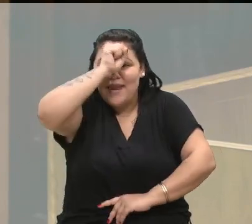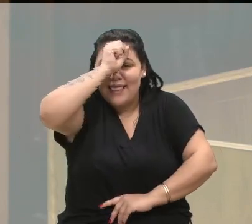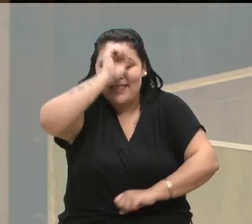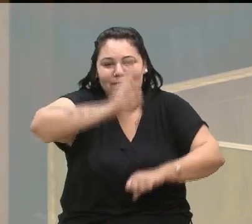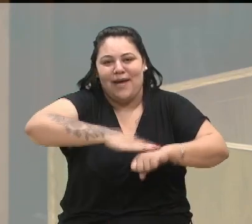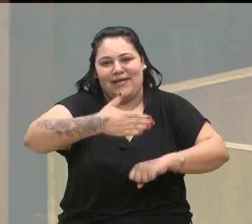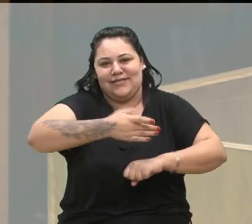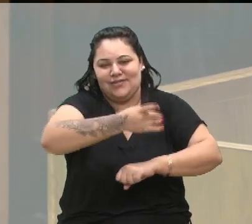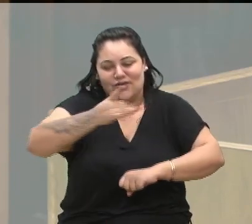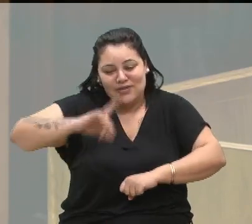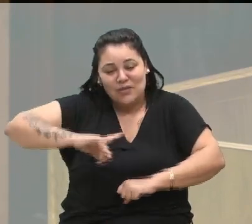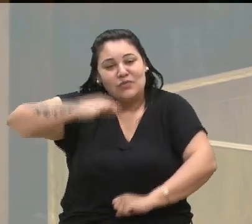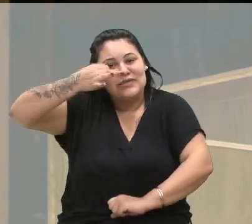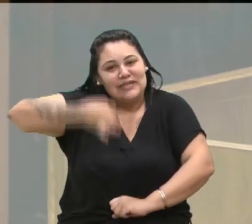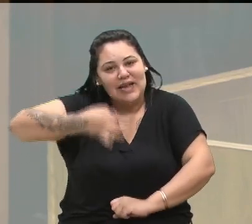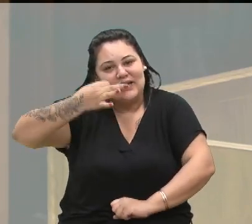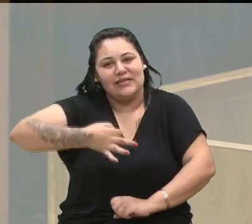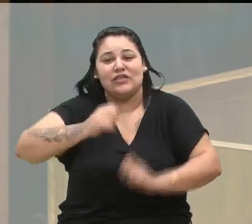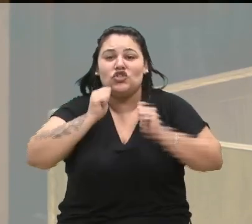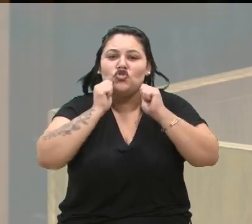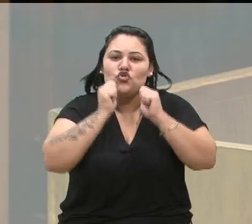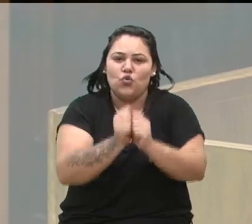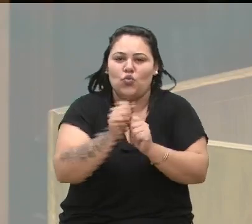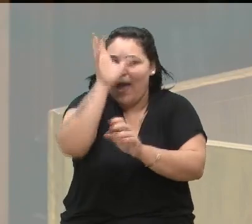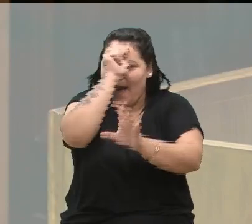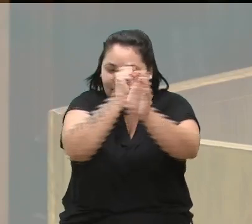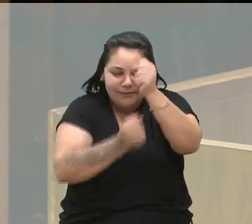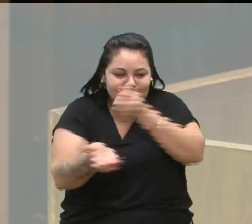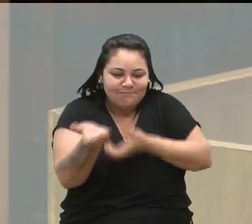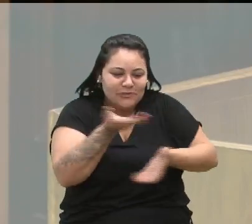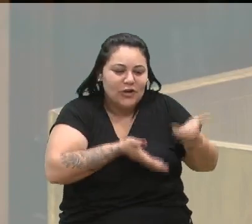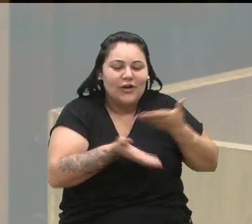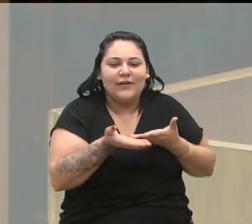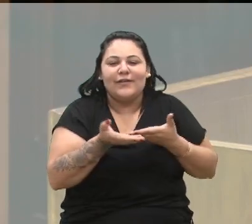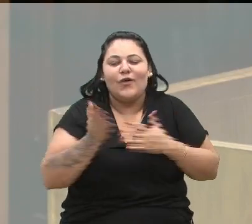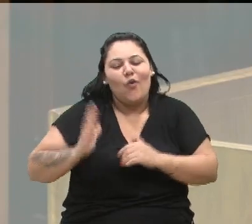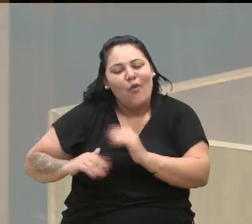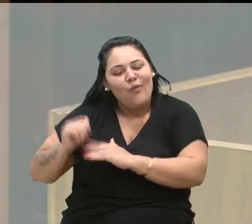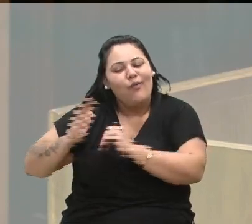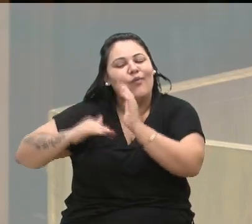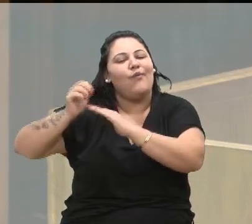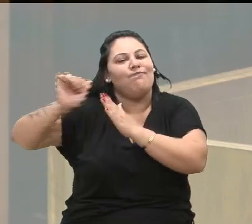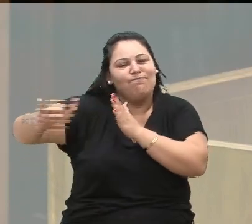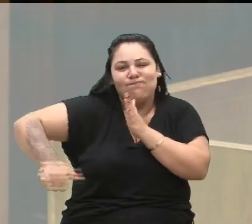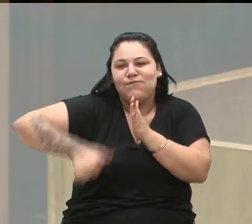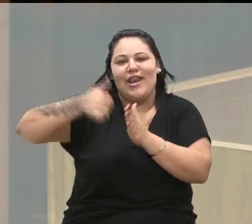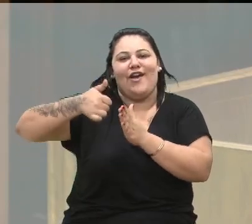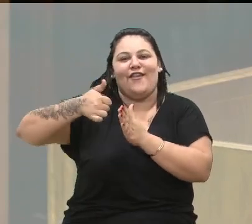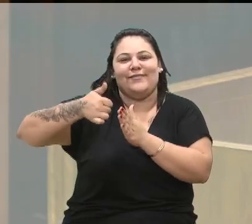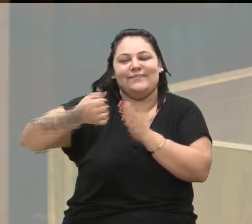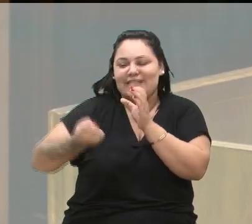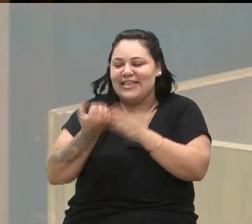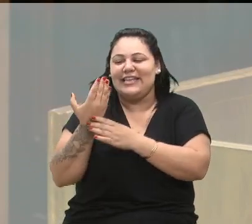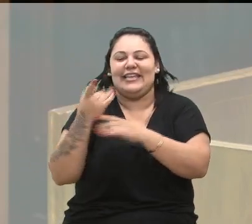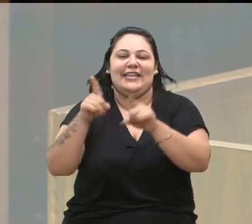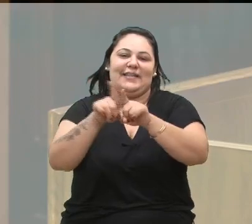gente tem a certeza que através do conhecimento muita coisa se constrói, muita coisa se elabora, muitas